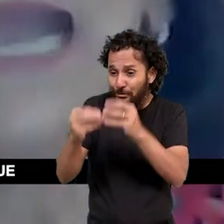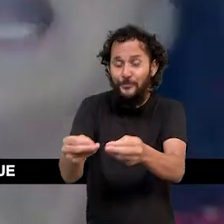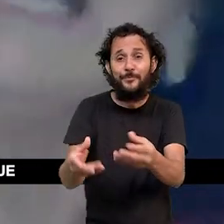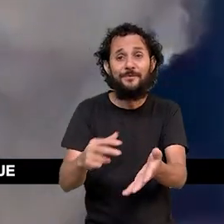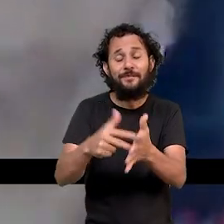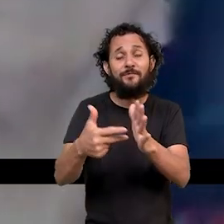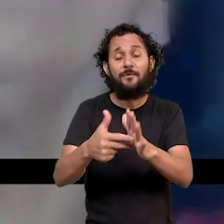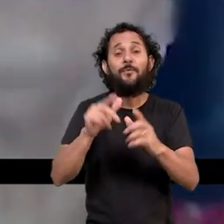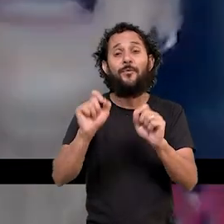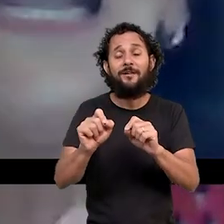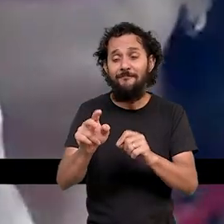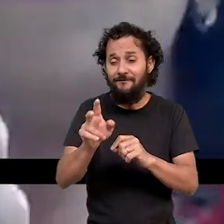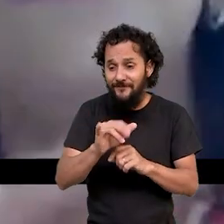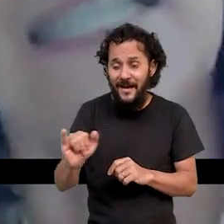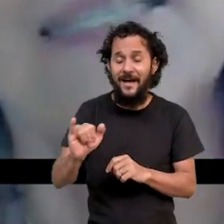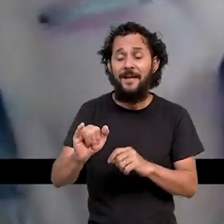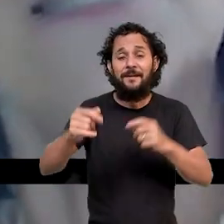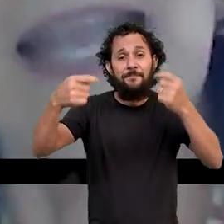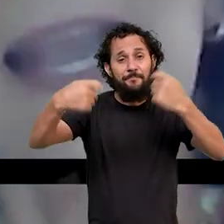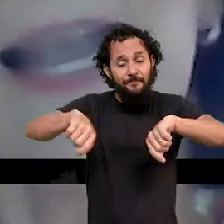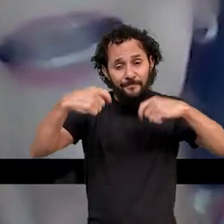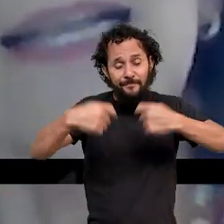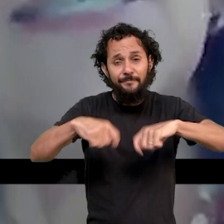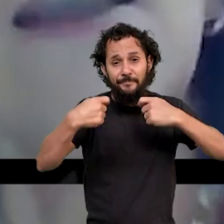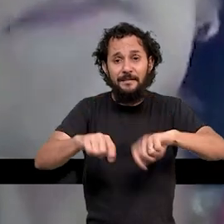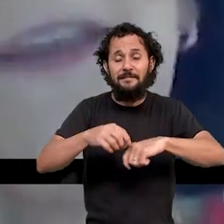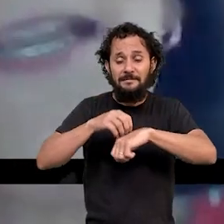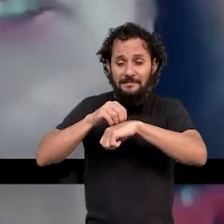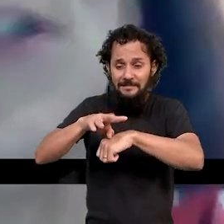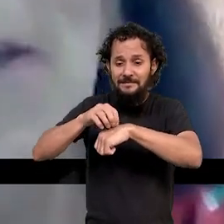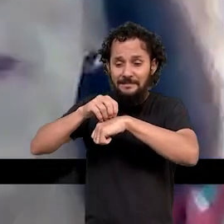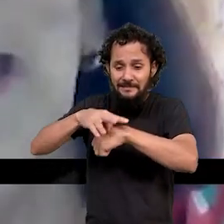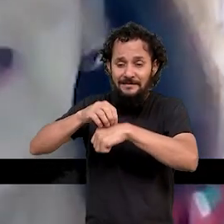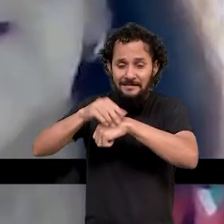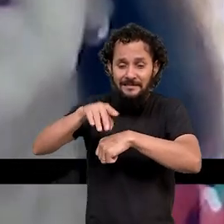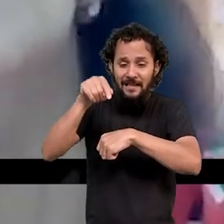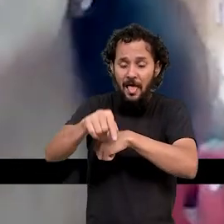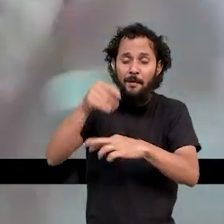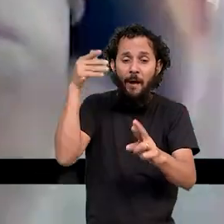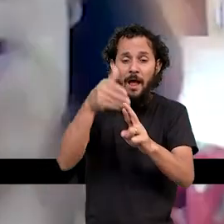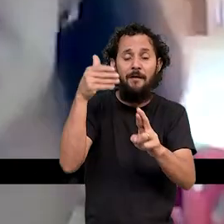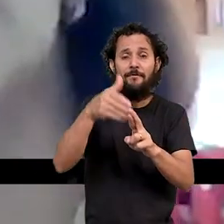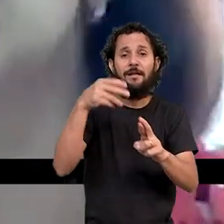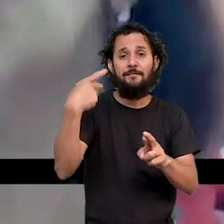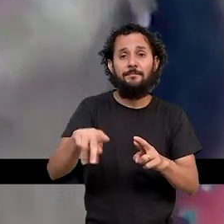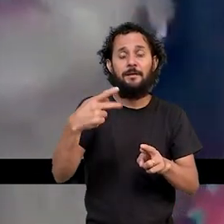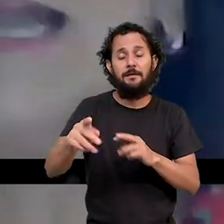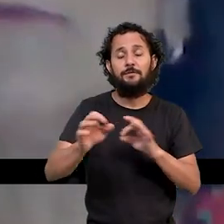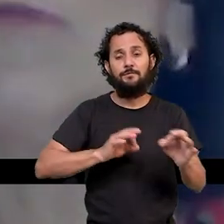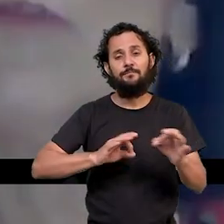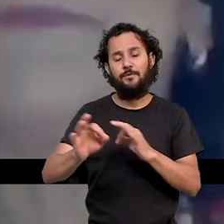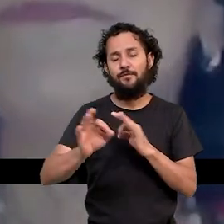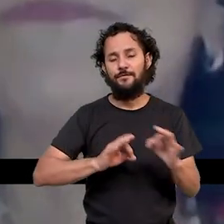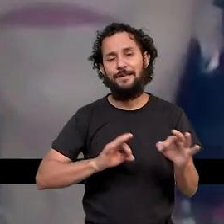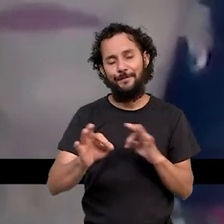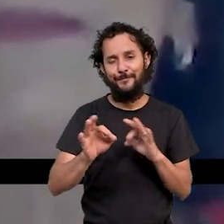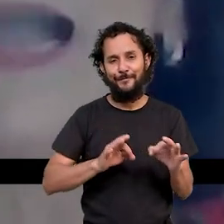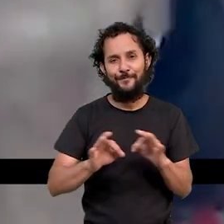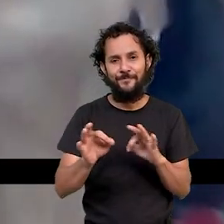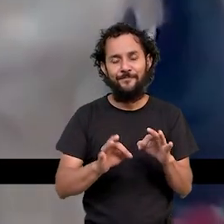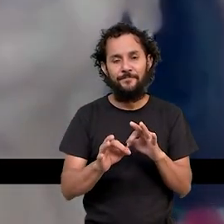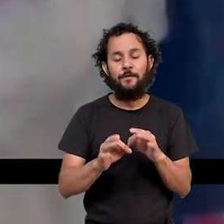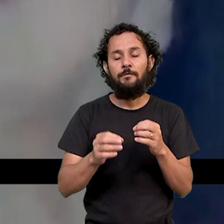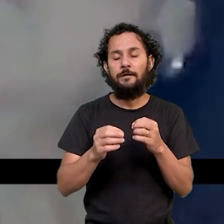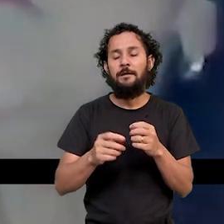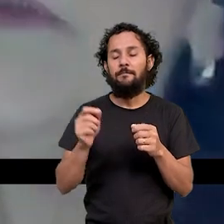tudo é que precisa servir de referência para os projetos